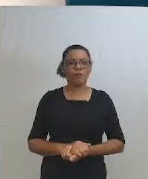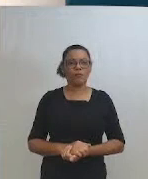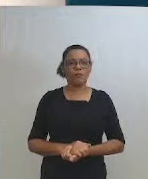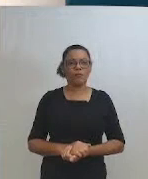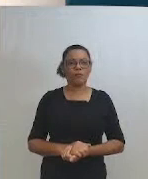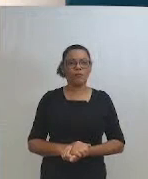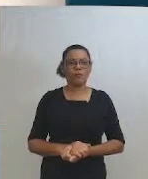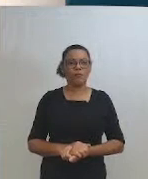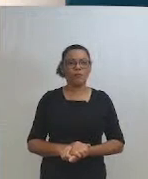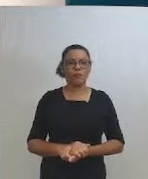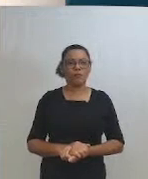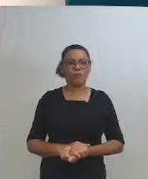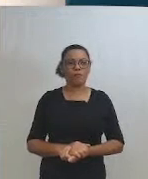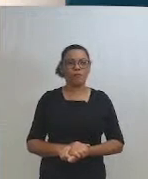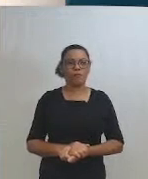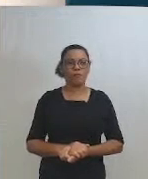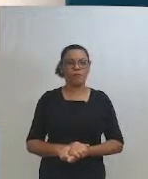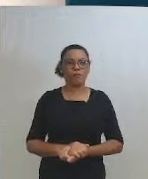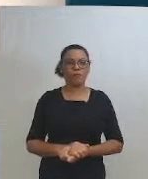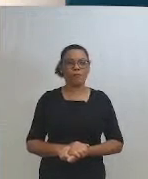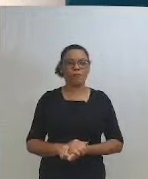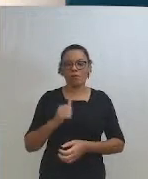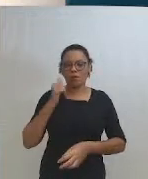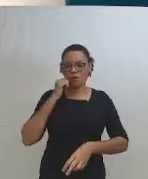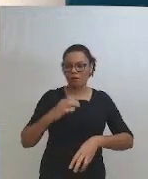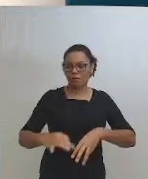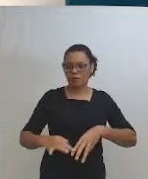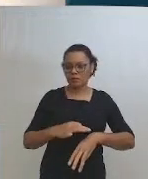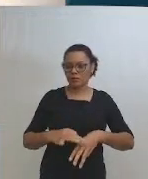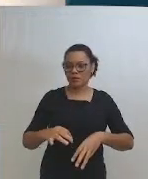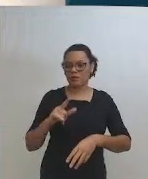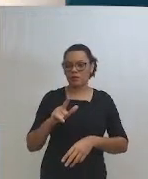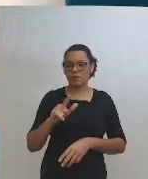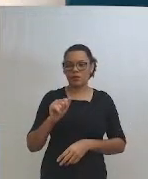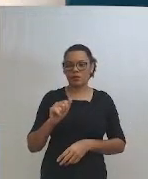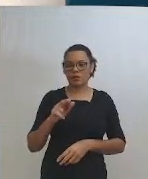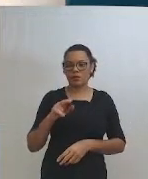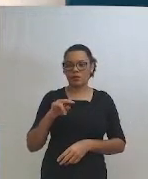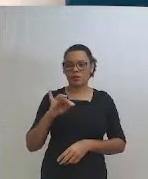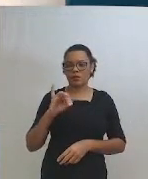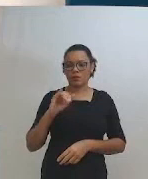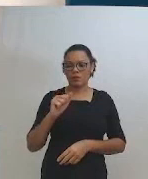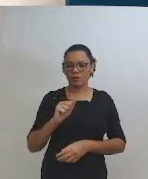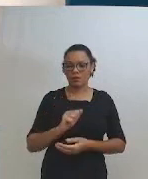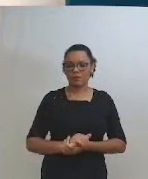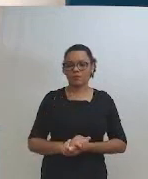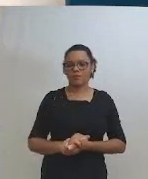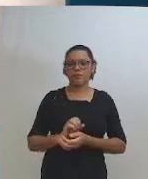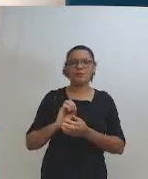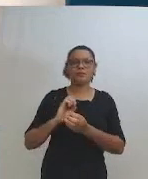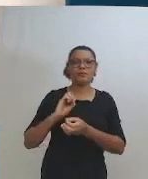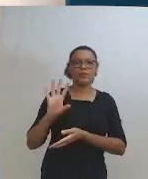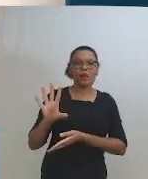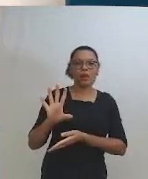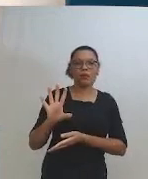Ministra Laurita saiu? Parece que ela perdeu a conexão, ministro. Vamos aguardar.